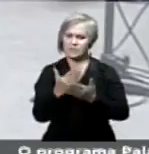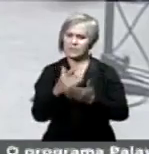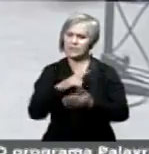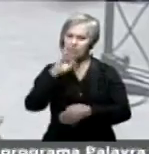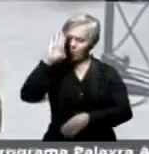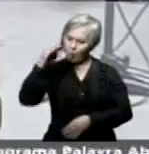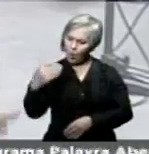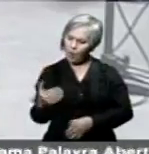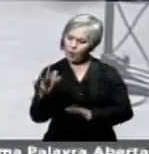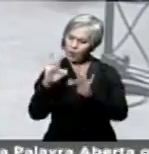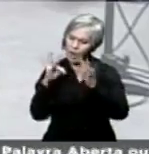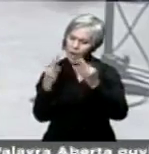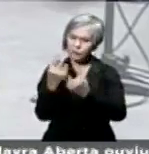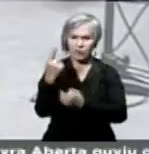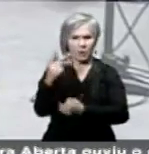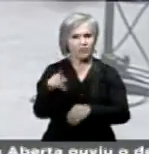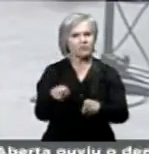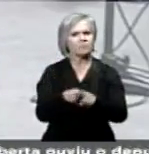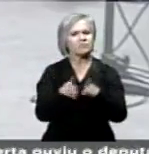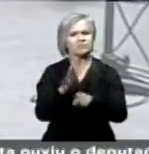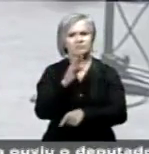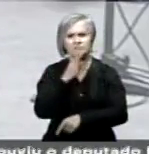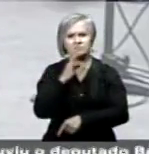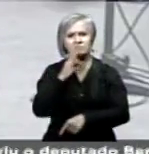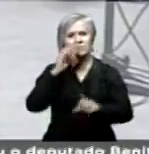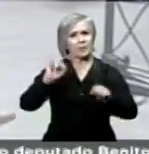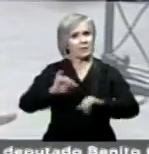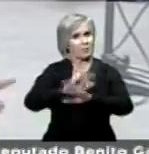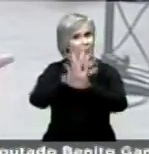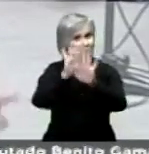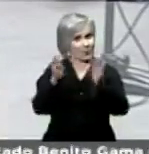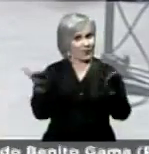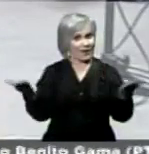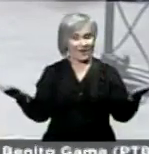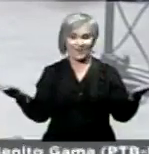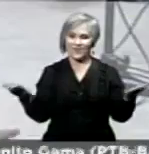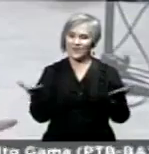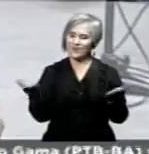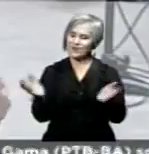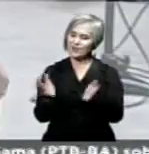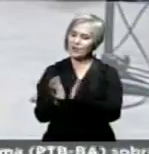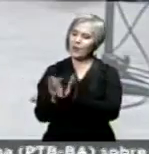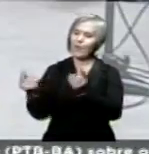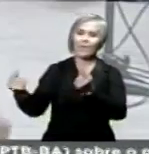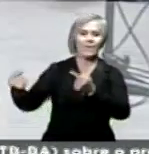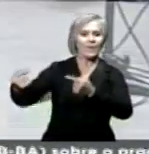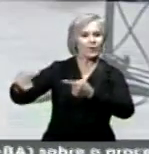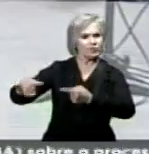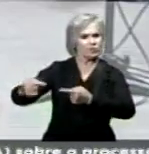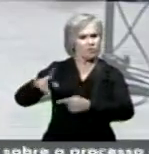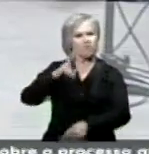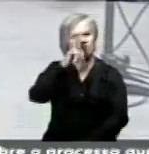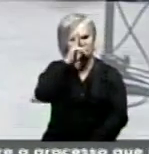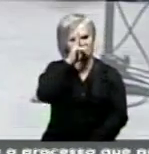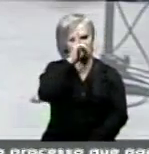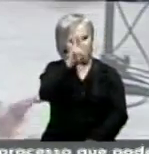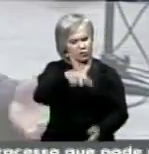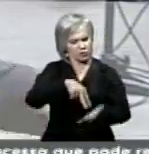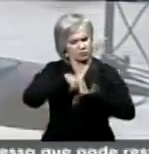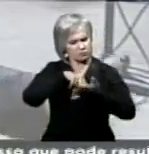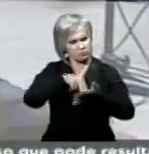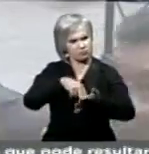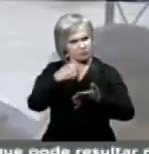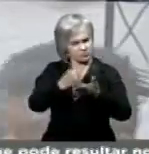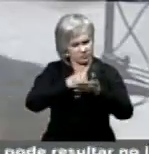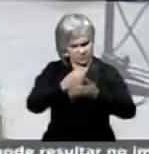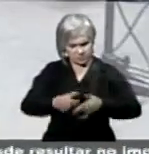família, com seu conhecimento, com a sua clareza. Hoje, na oposição, forte, dinâmica, competente, e